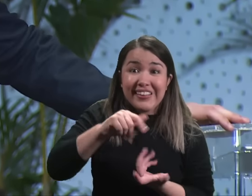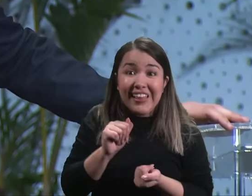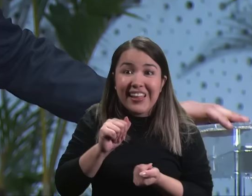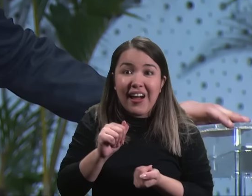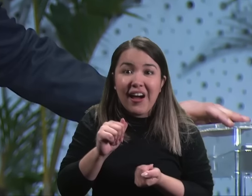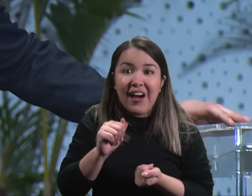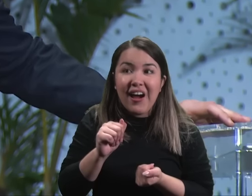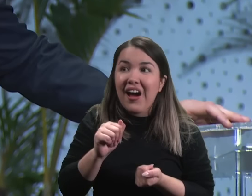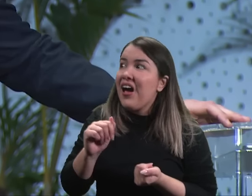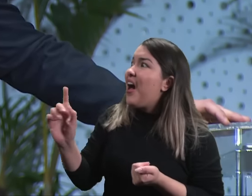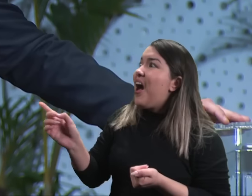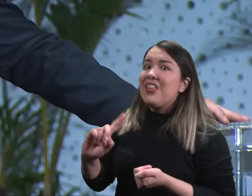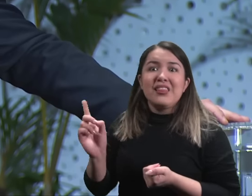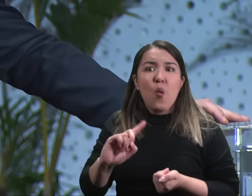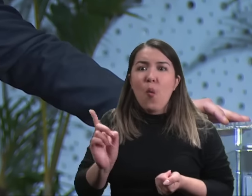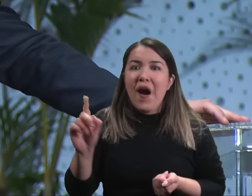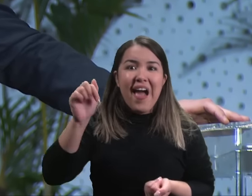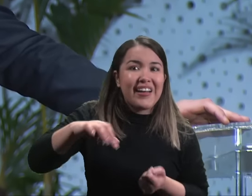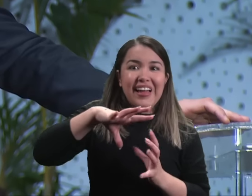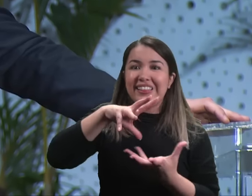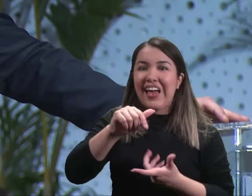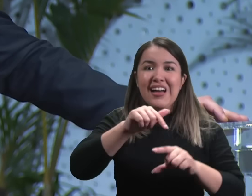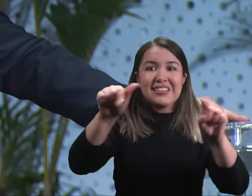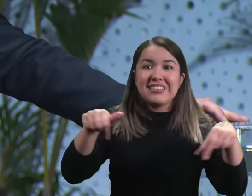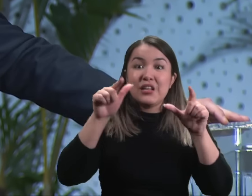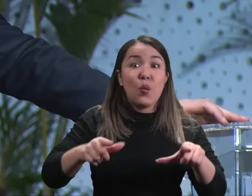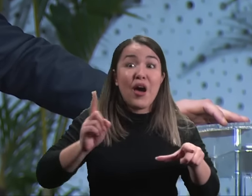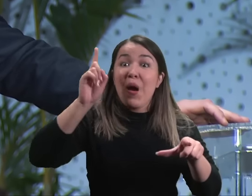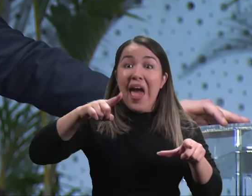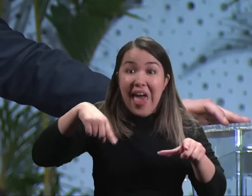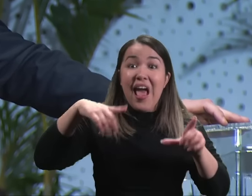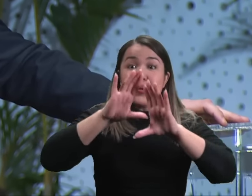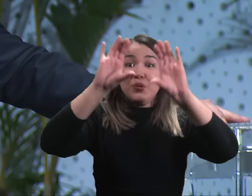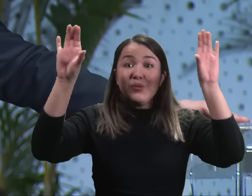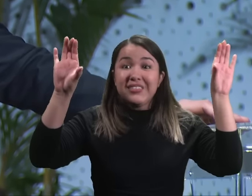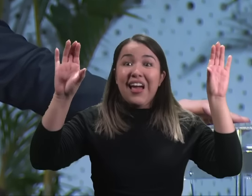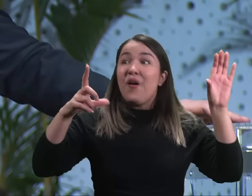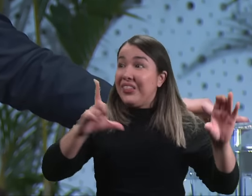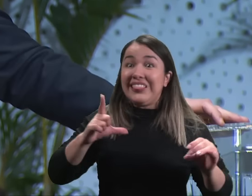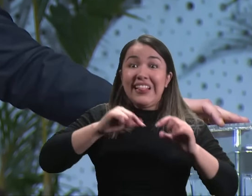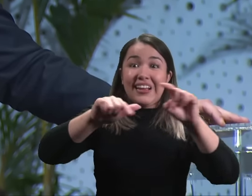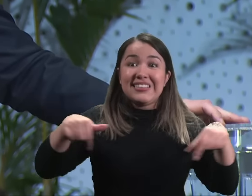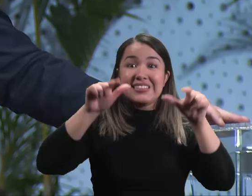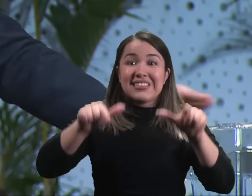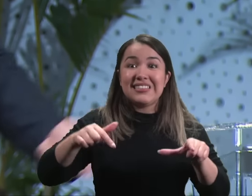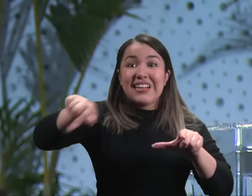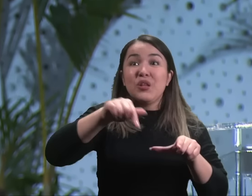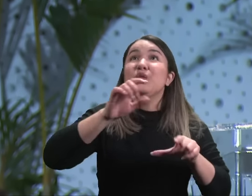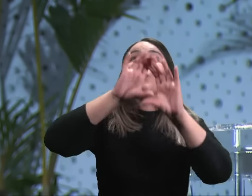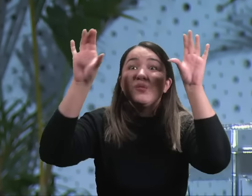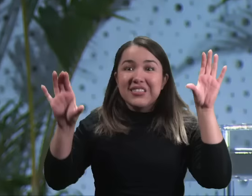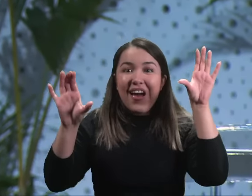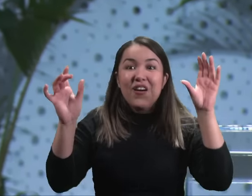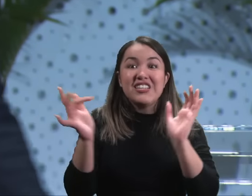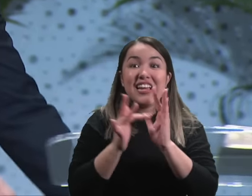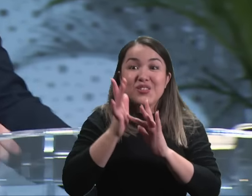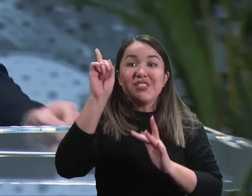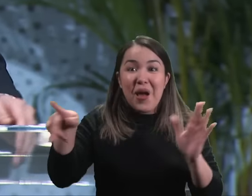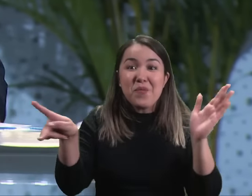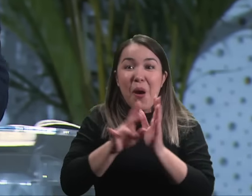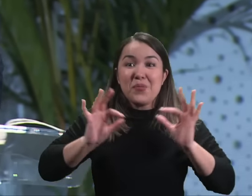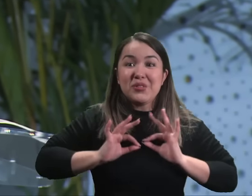de repente não o Santuário não a terra não é a Terra é o céu tem um santuário no céu Jesus é o noss somo sacerdote e